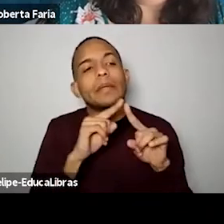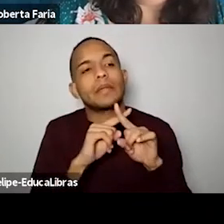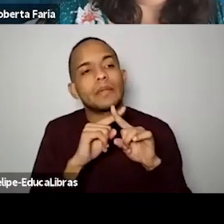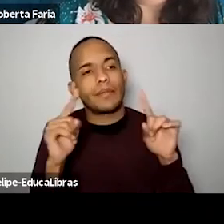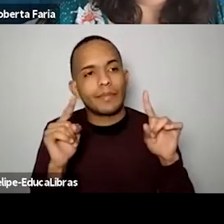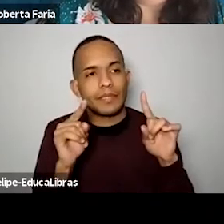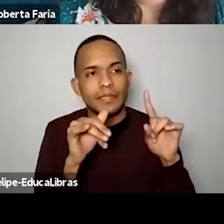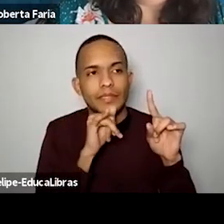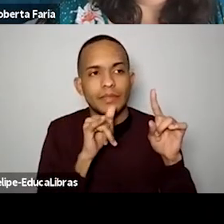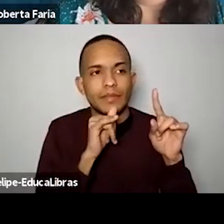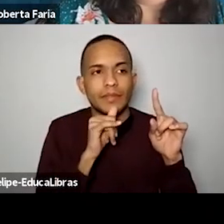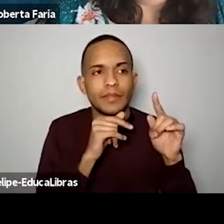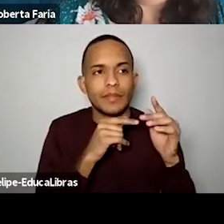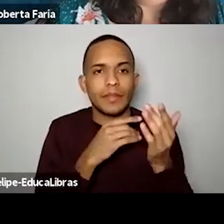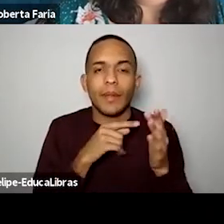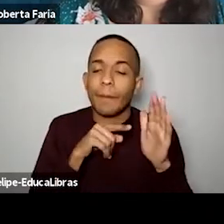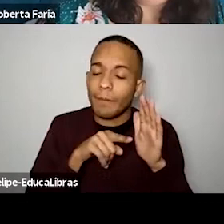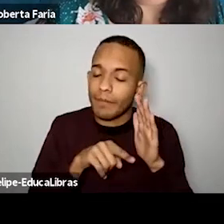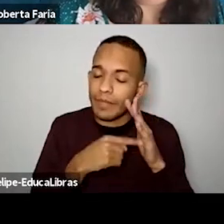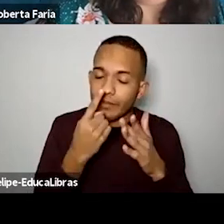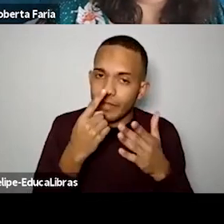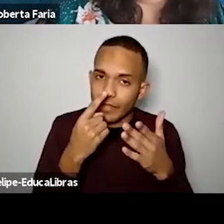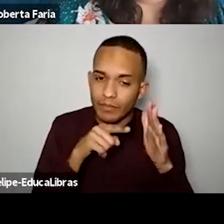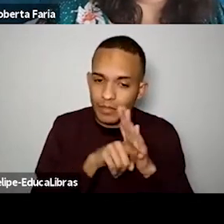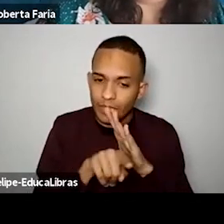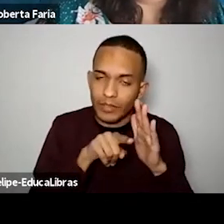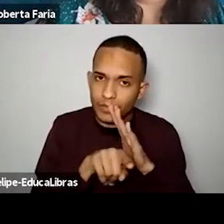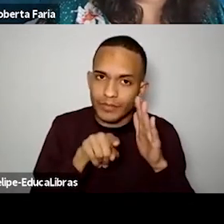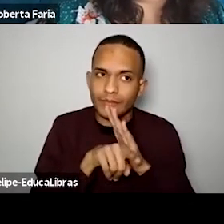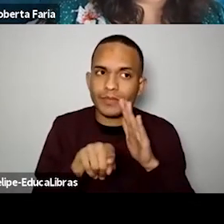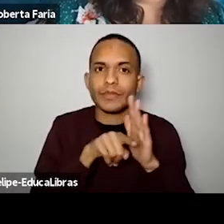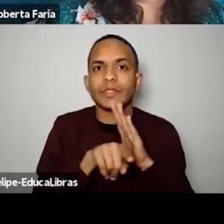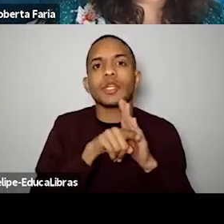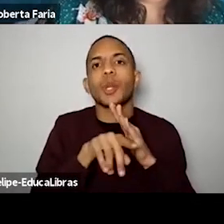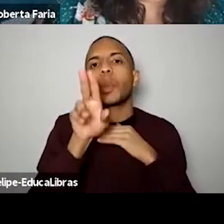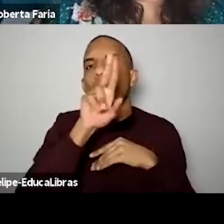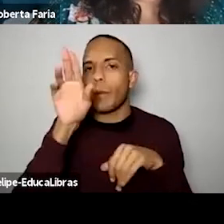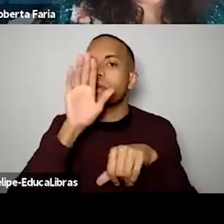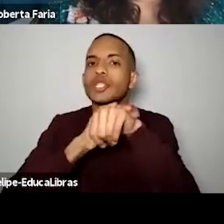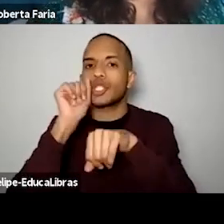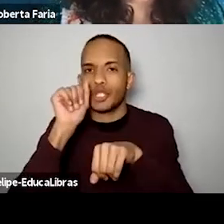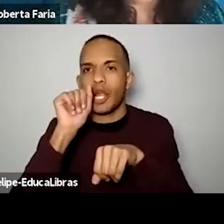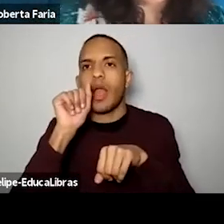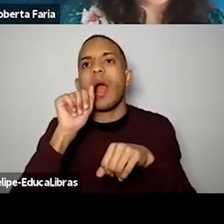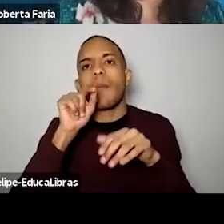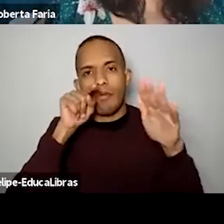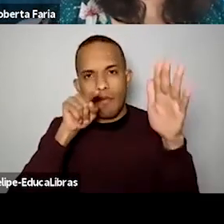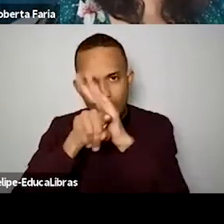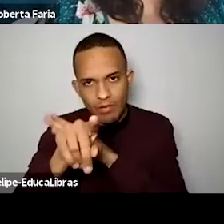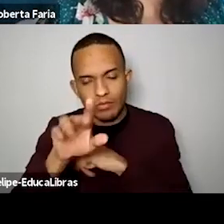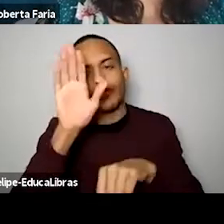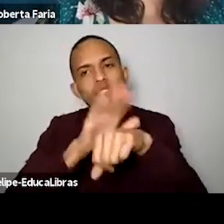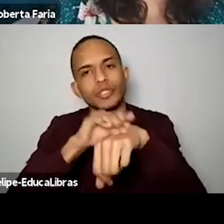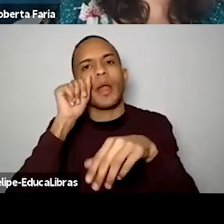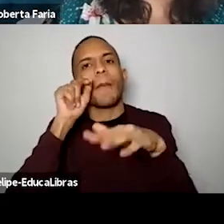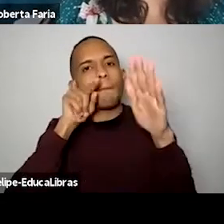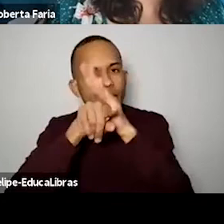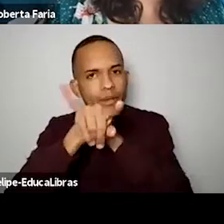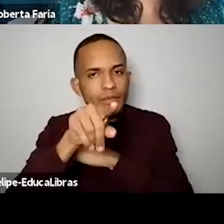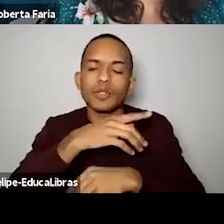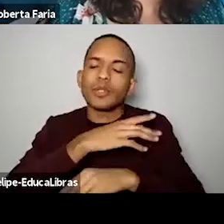a minha primeira rodada para vocês, eu vou chamar vocês por nome, tá? Para a gente organizar um pouco a conversa aqui. Mas eu peço que